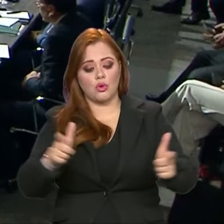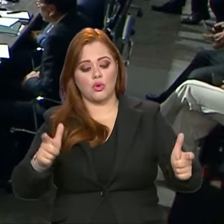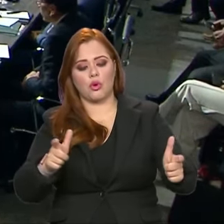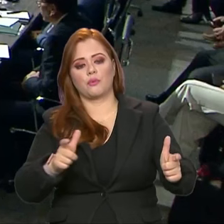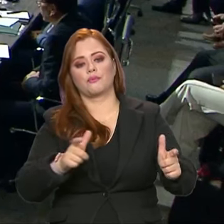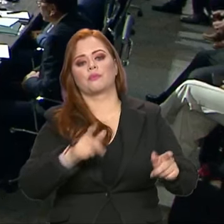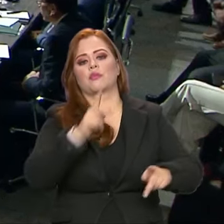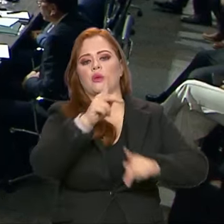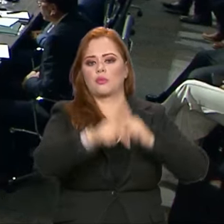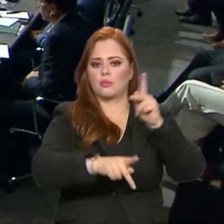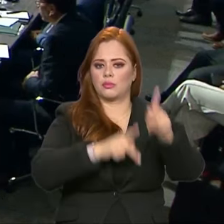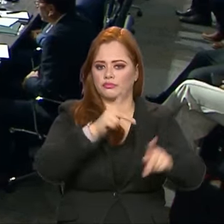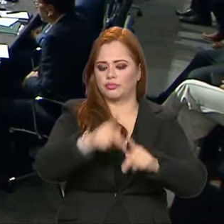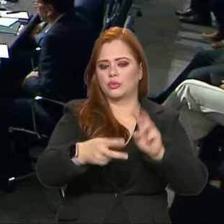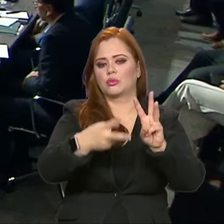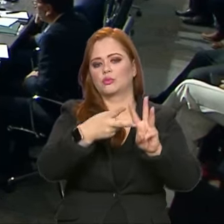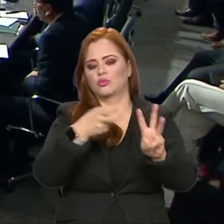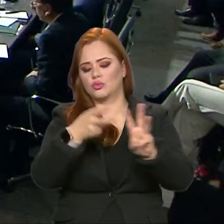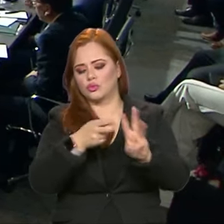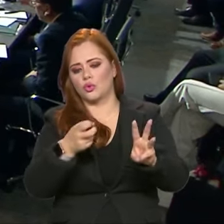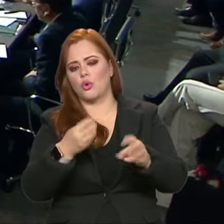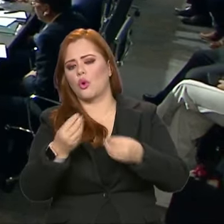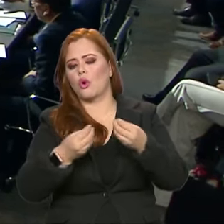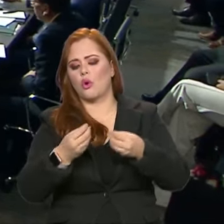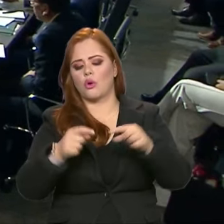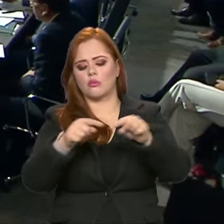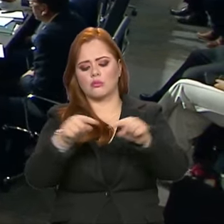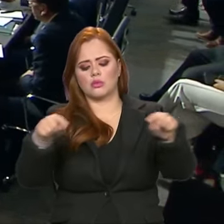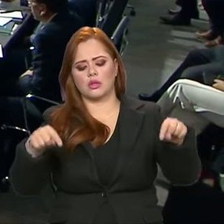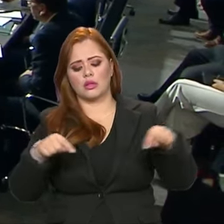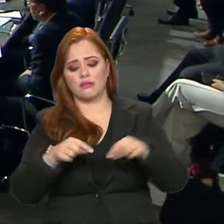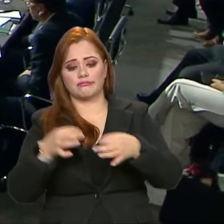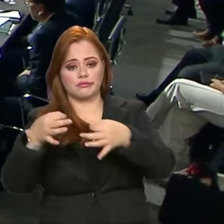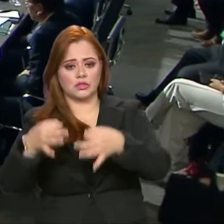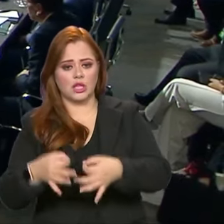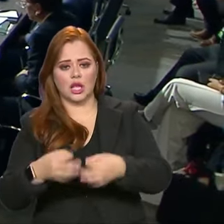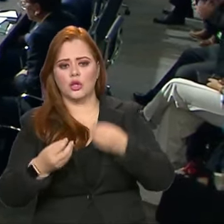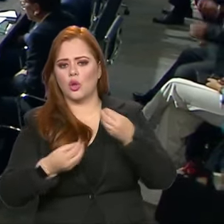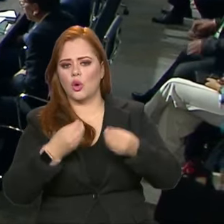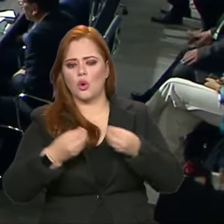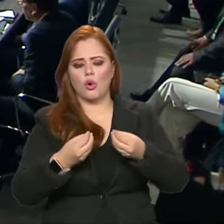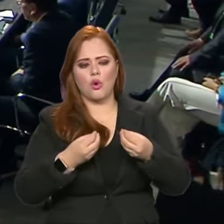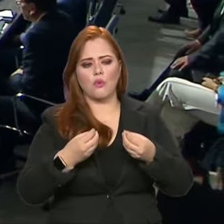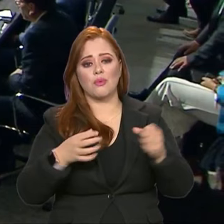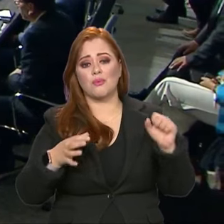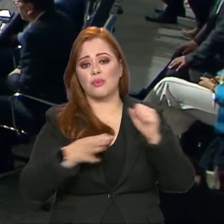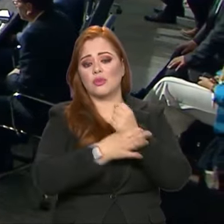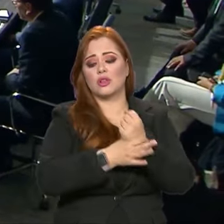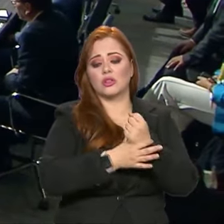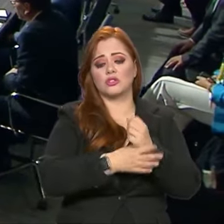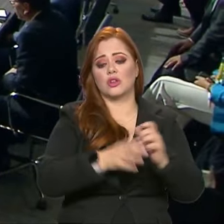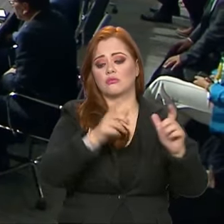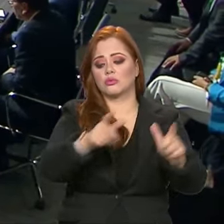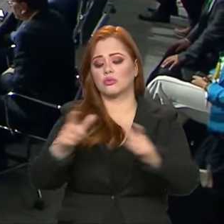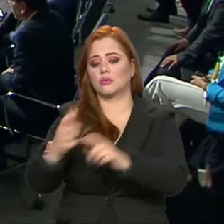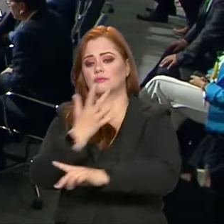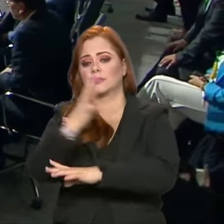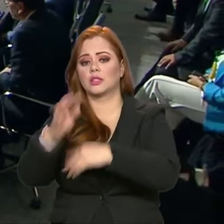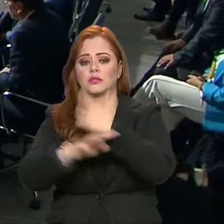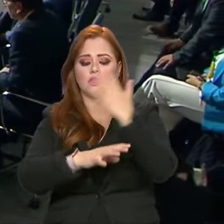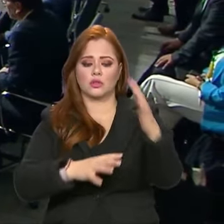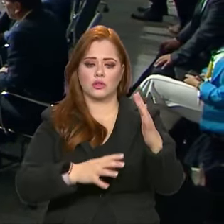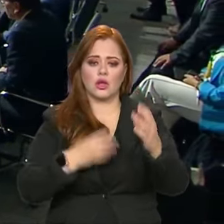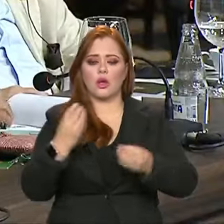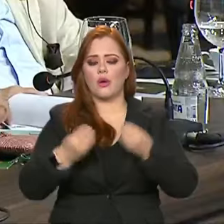serão demarcados, legalizados e como é possível ampliar as áreas protegidas e como protegem-se essas